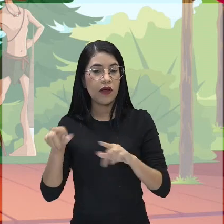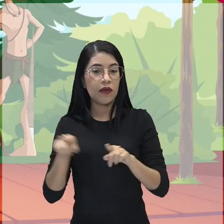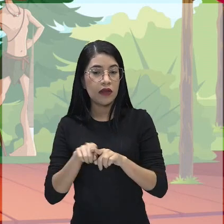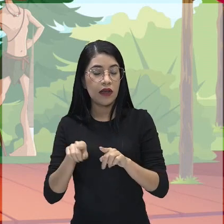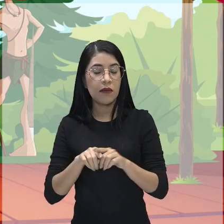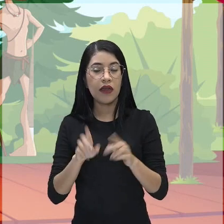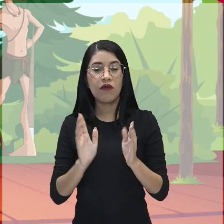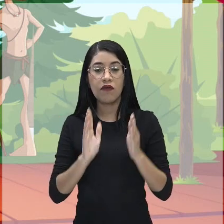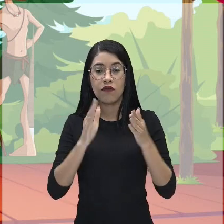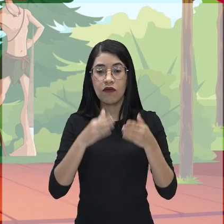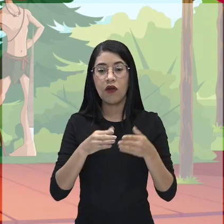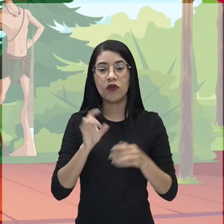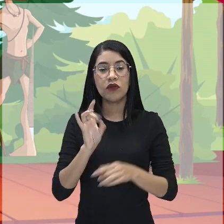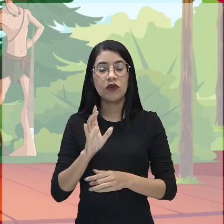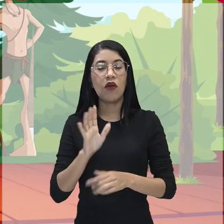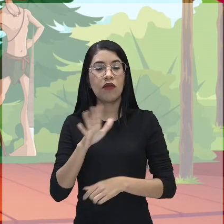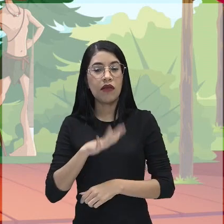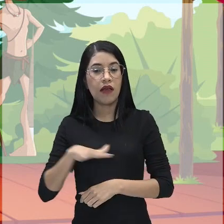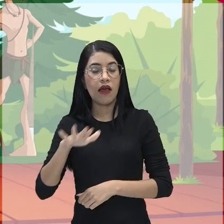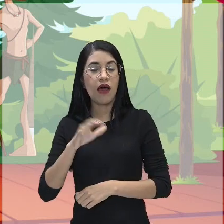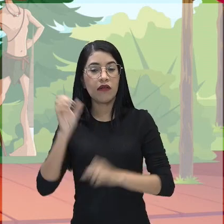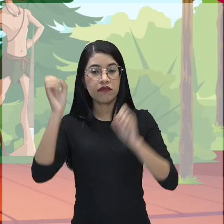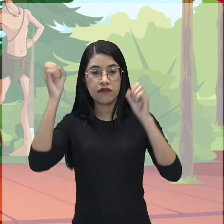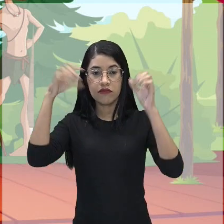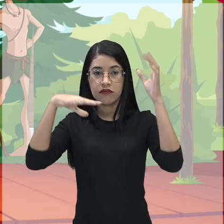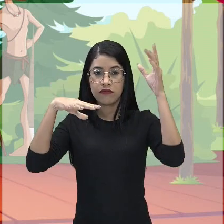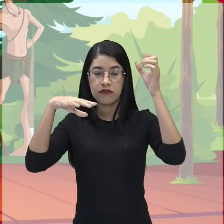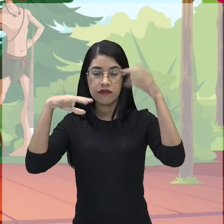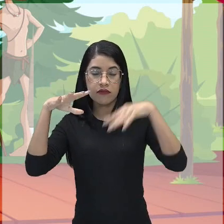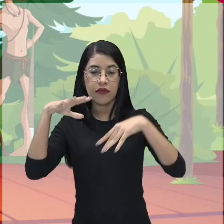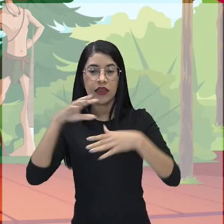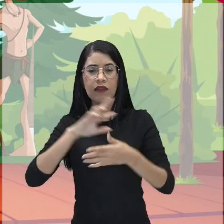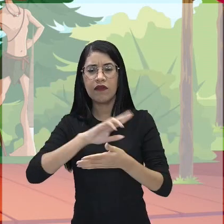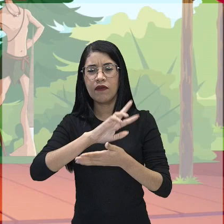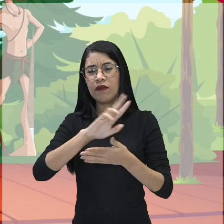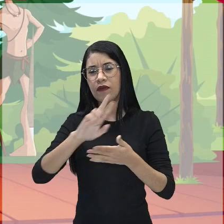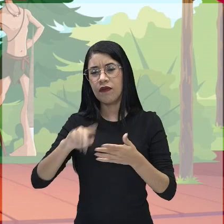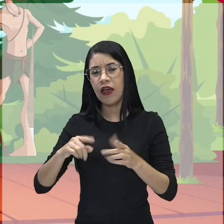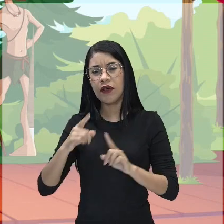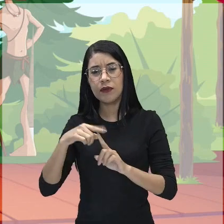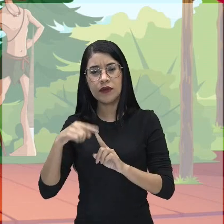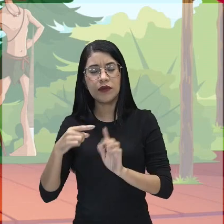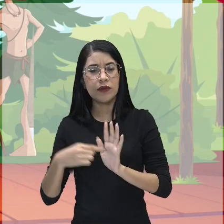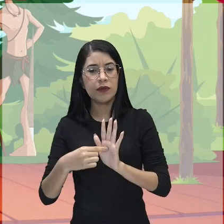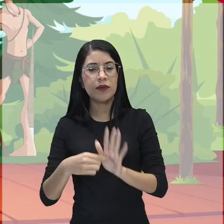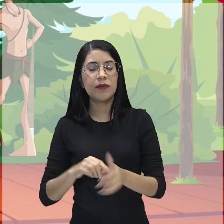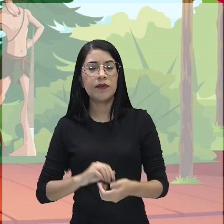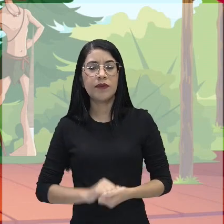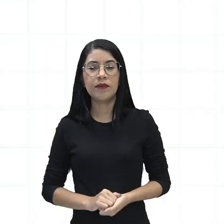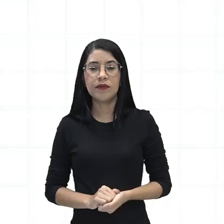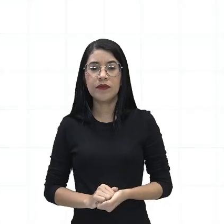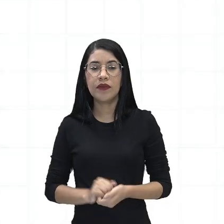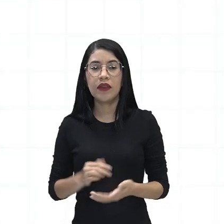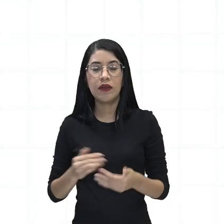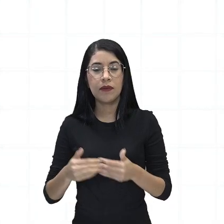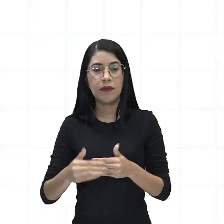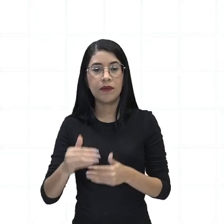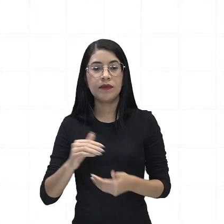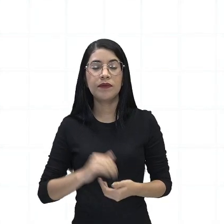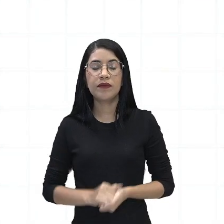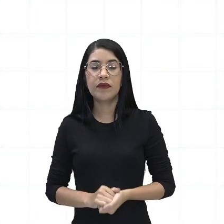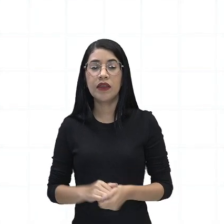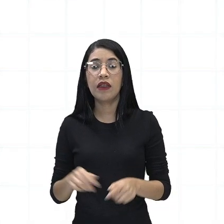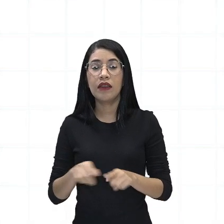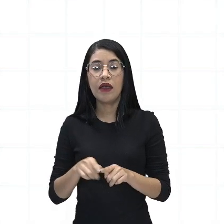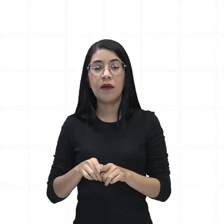que é especializado nesse item, que são N coisas que nós mostramos para vocês. Aí, continuando um pouquinho sobre os